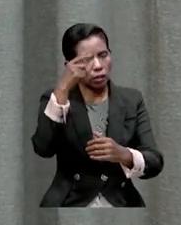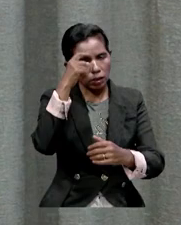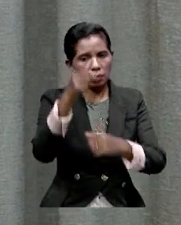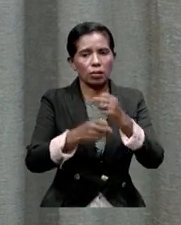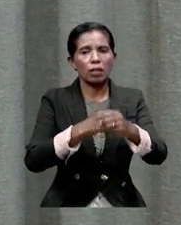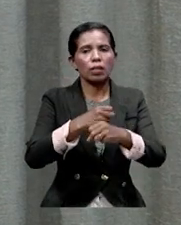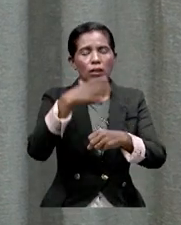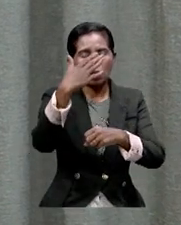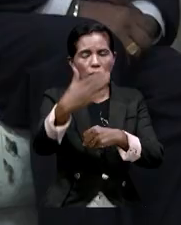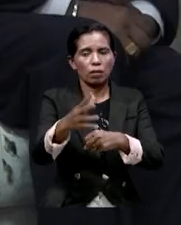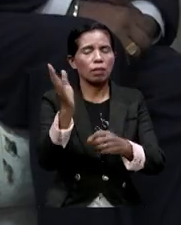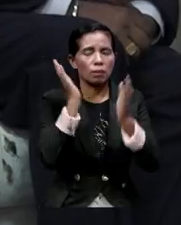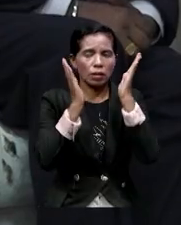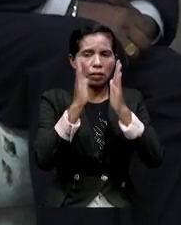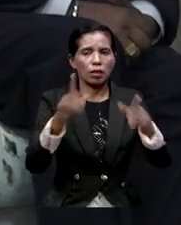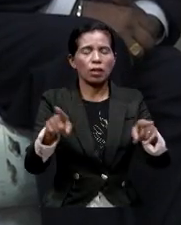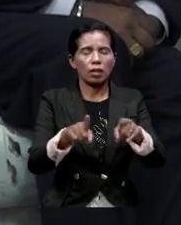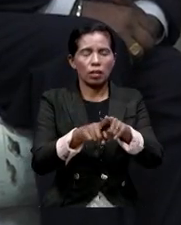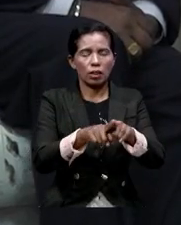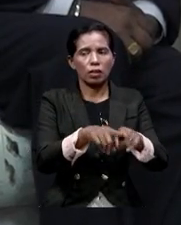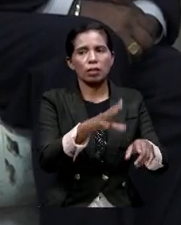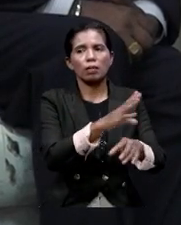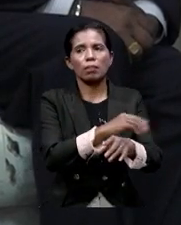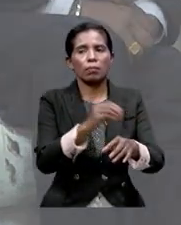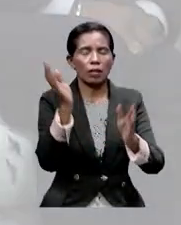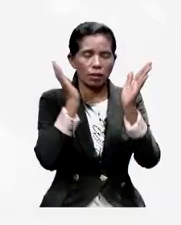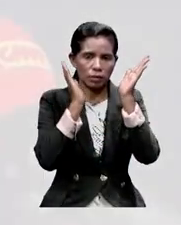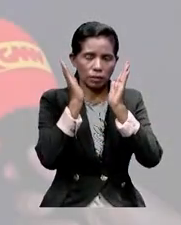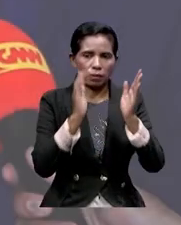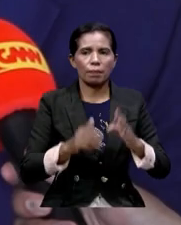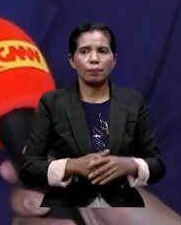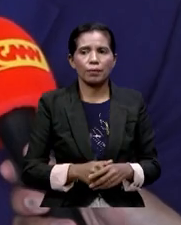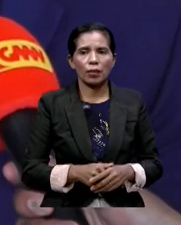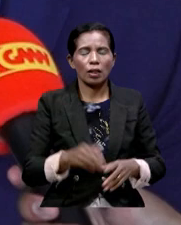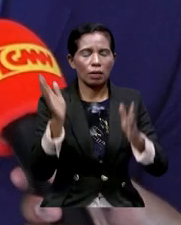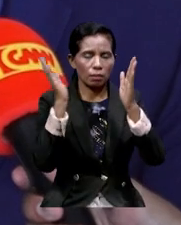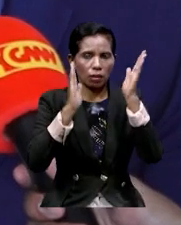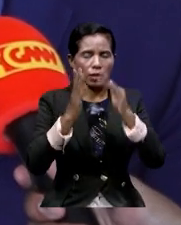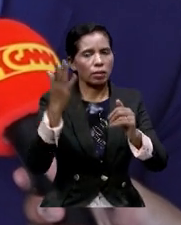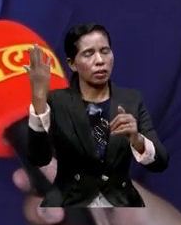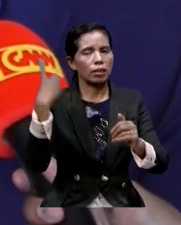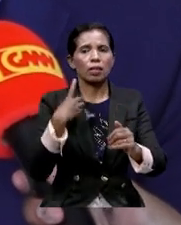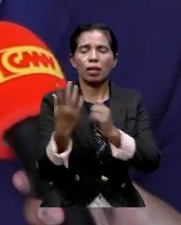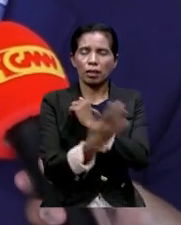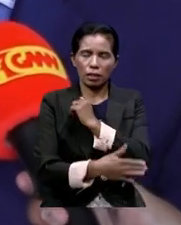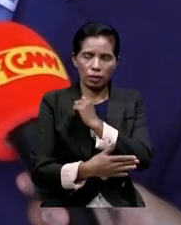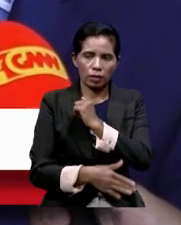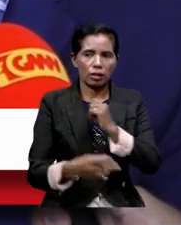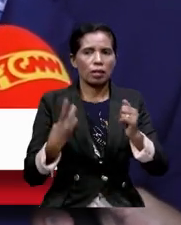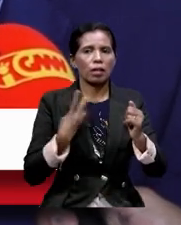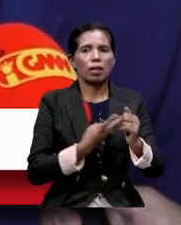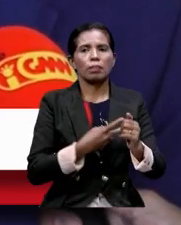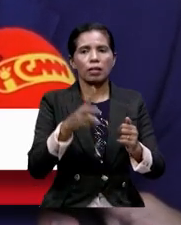noite, Malásia, Maxei Sayanessan, uma na Bajian. Embaixadora Malásia, nem em Retenerai, né, Beam